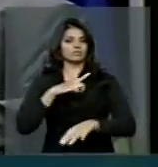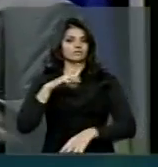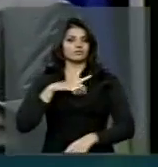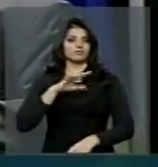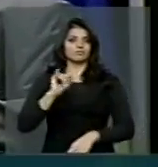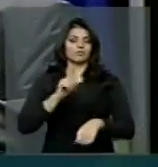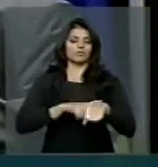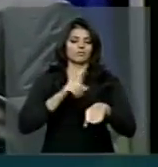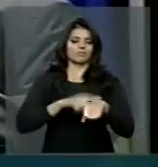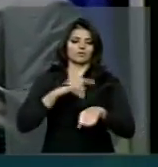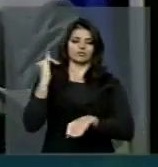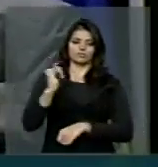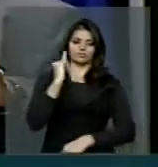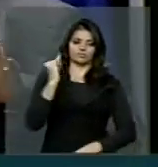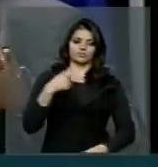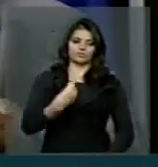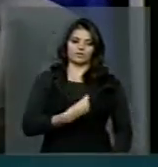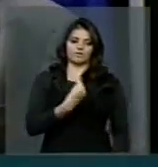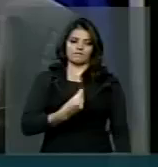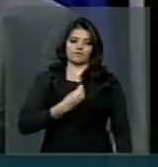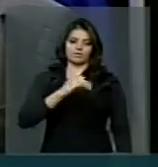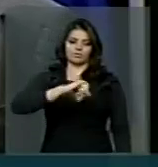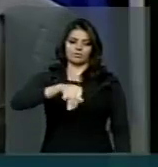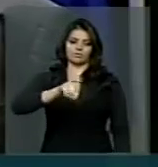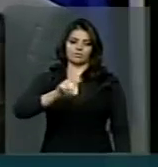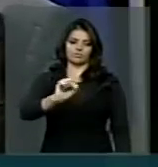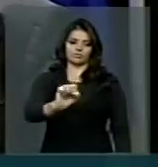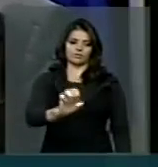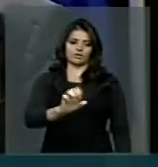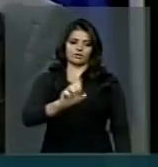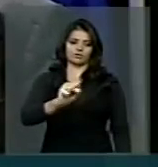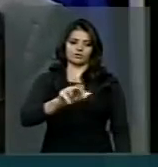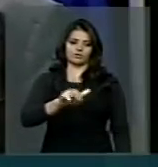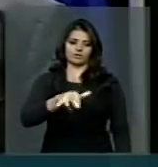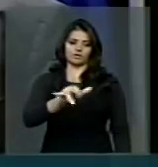grandes momentos da vida de José Sarney.